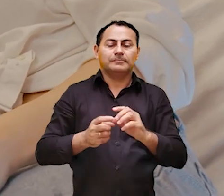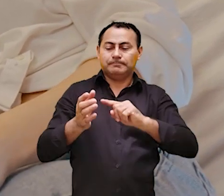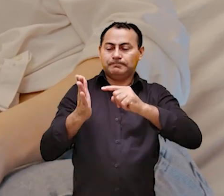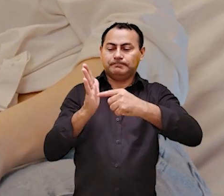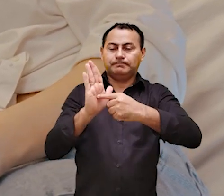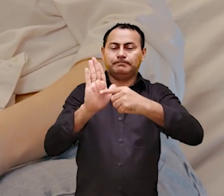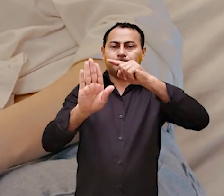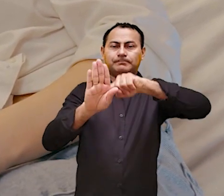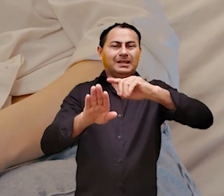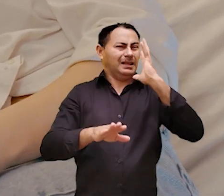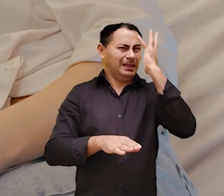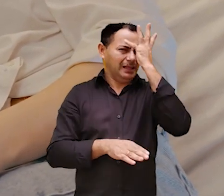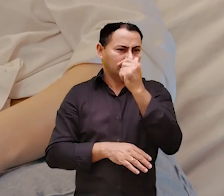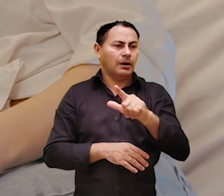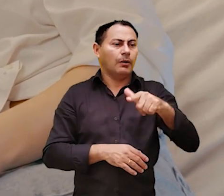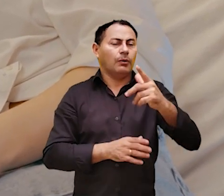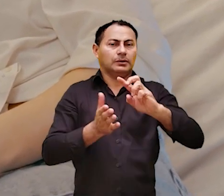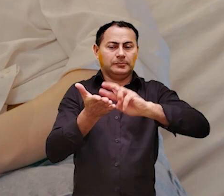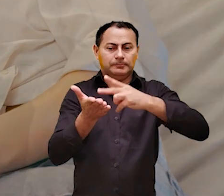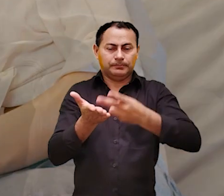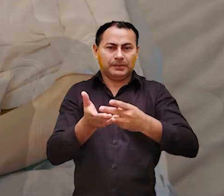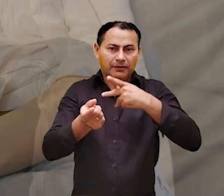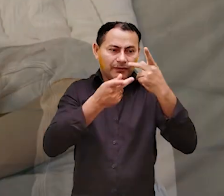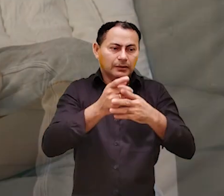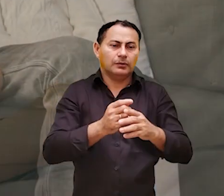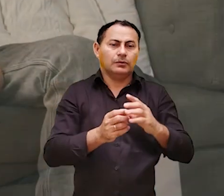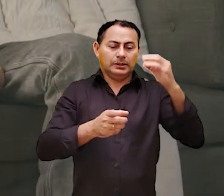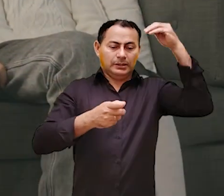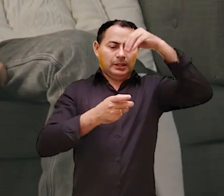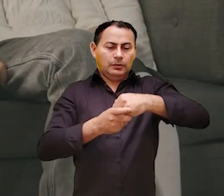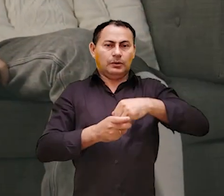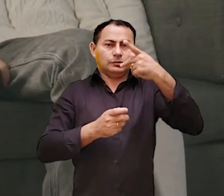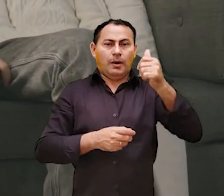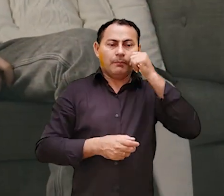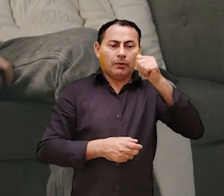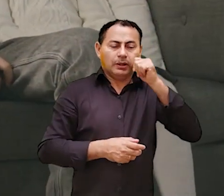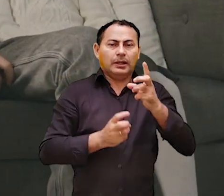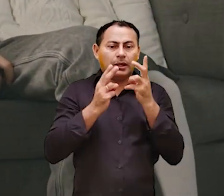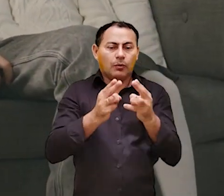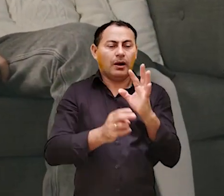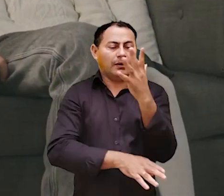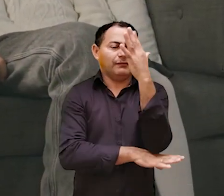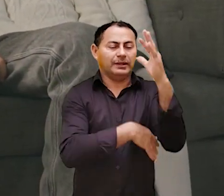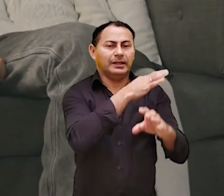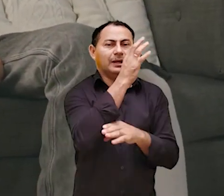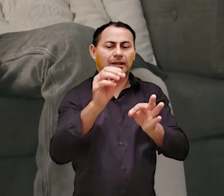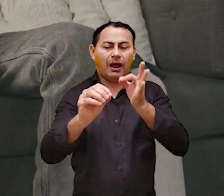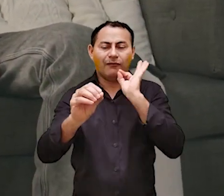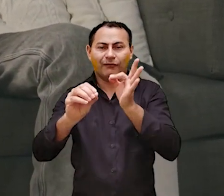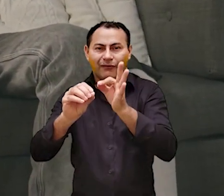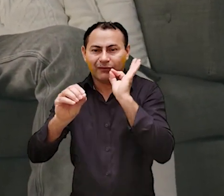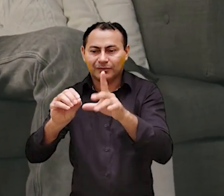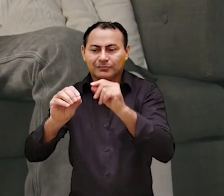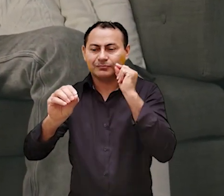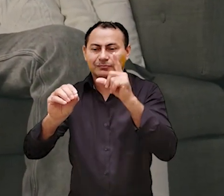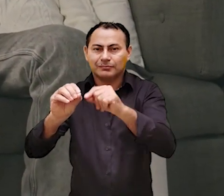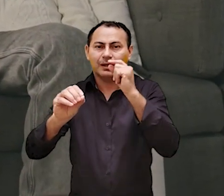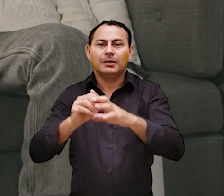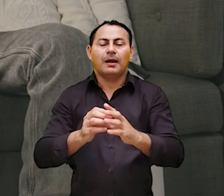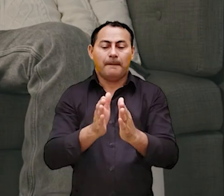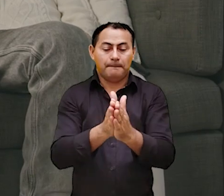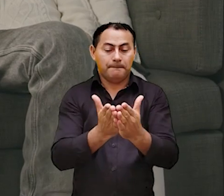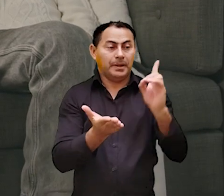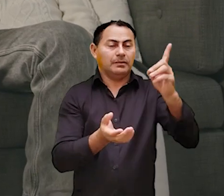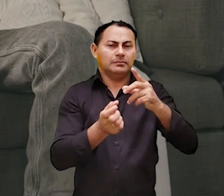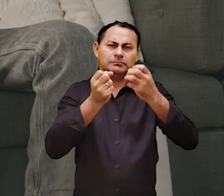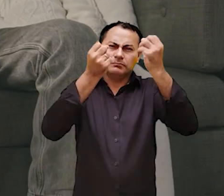Isso é uma metáfora muito bonita. Outras traduções dizem, o interior de sua mulher será como a videira frutífera. Dessa forma,